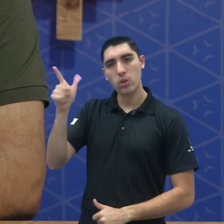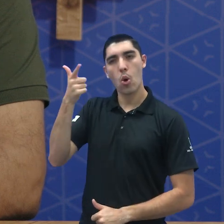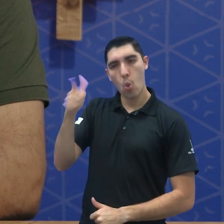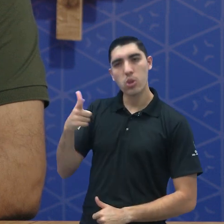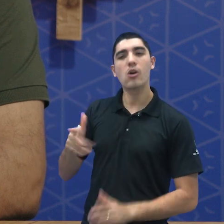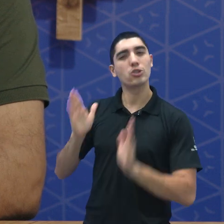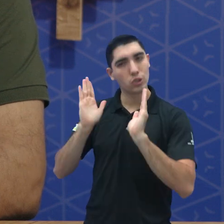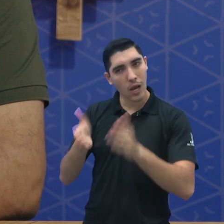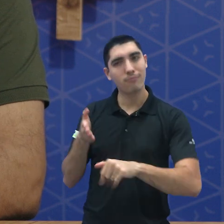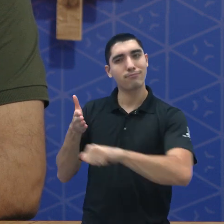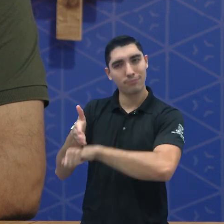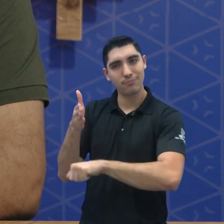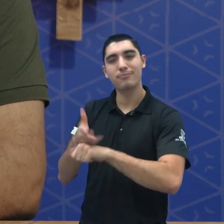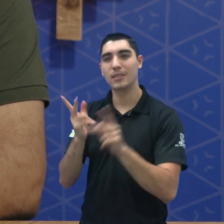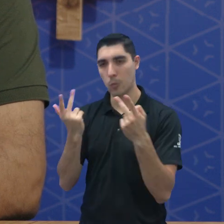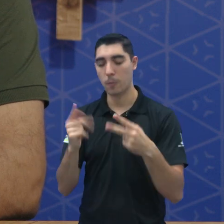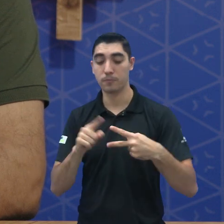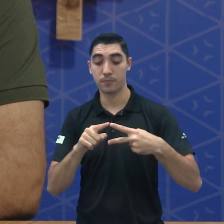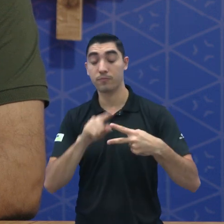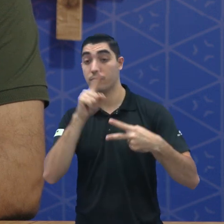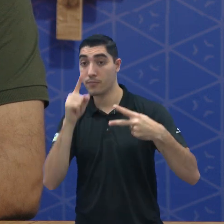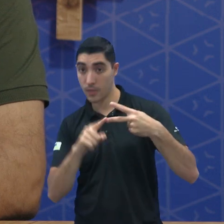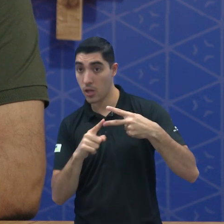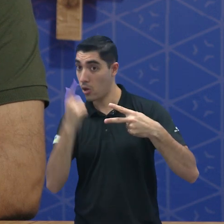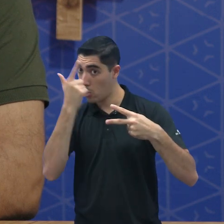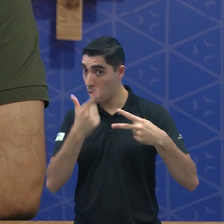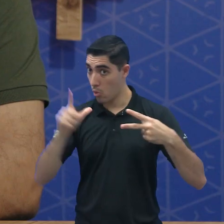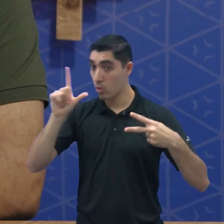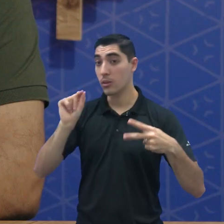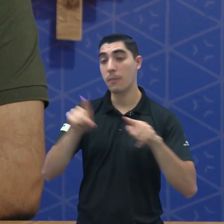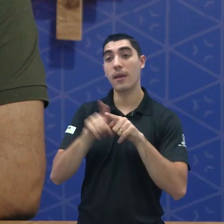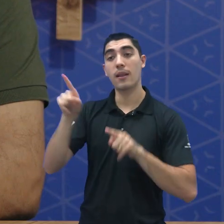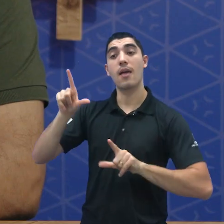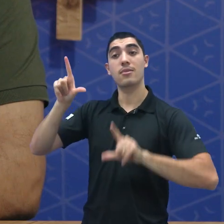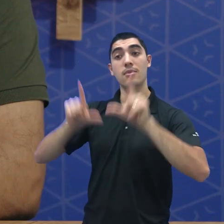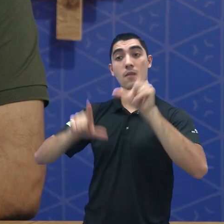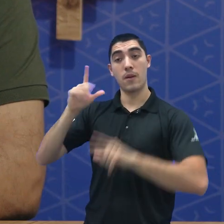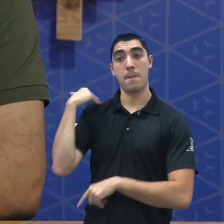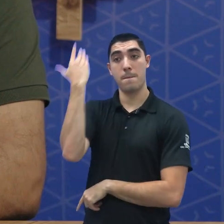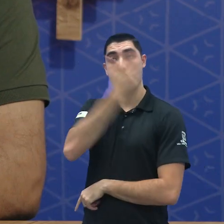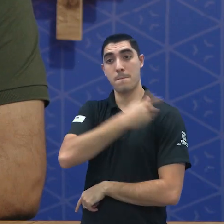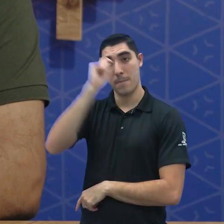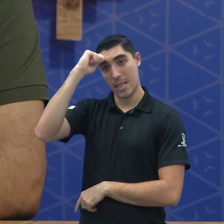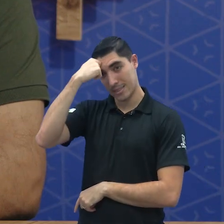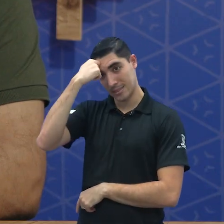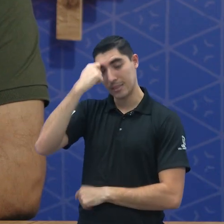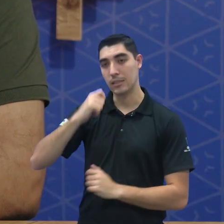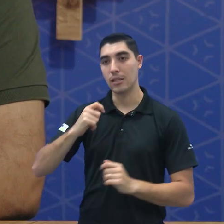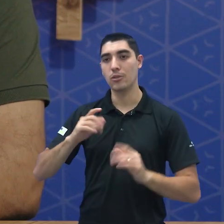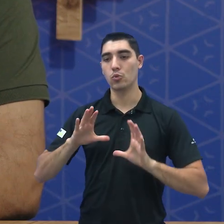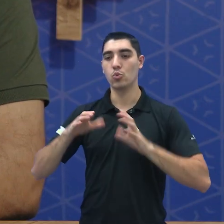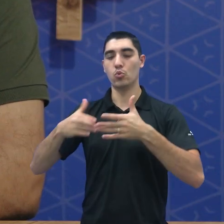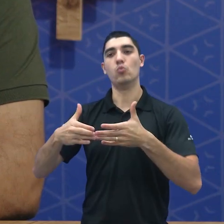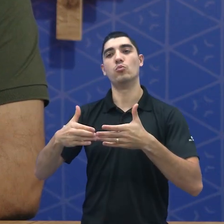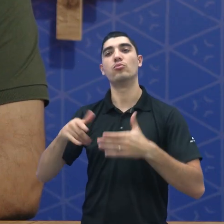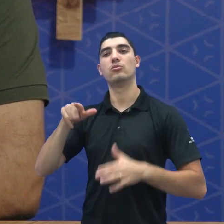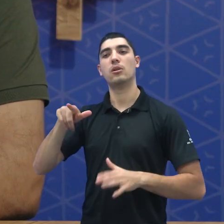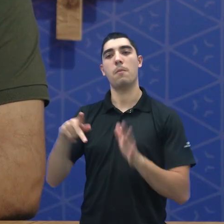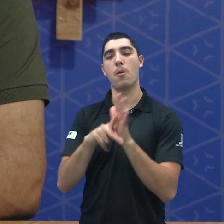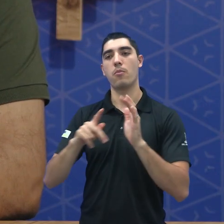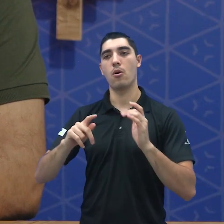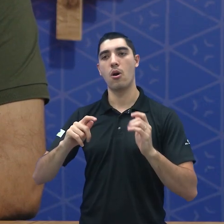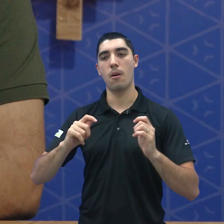vez essa apresentação. E a outra foi quando os alunos tocaram na TV Aparecida, Nós tivemos a oportunidade